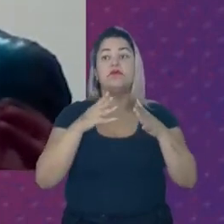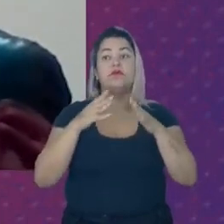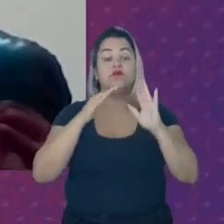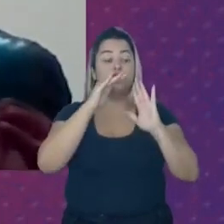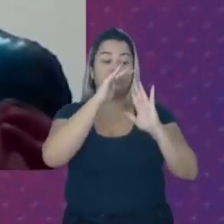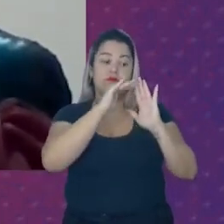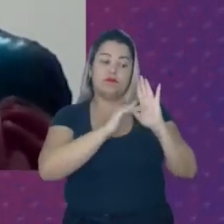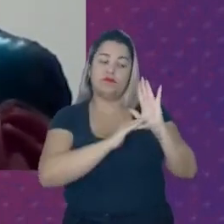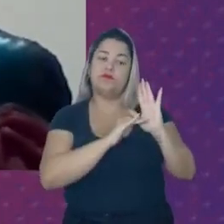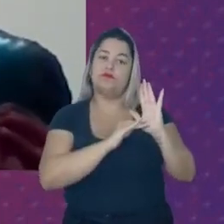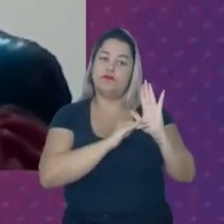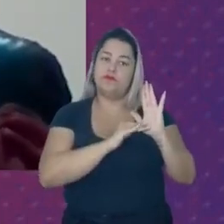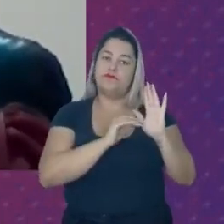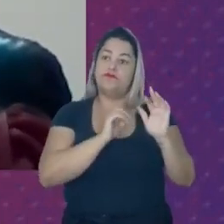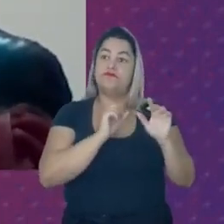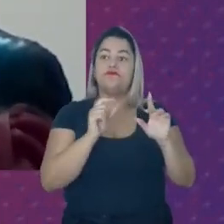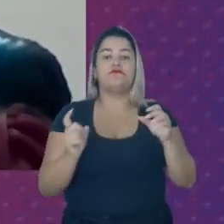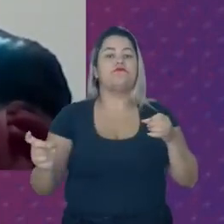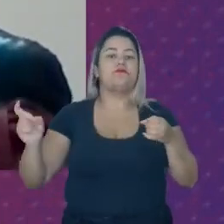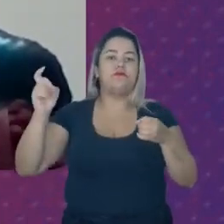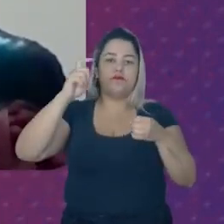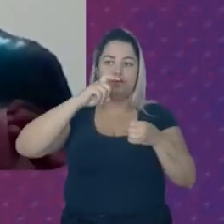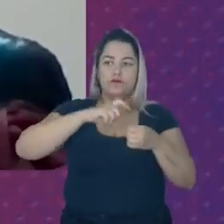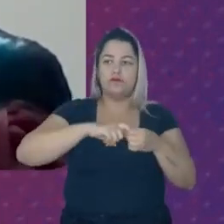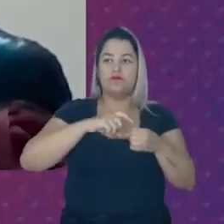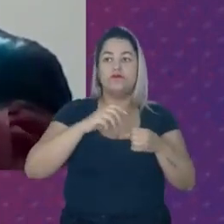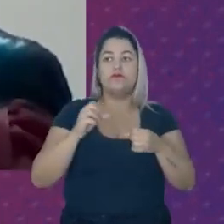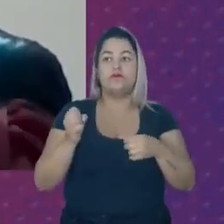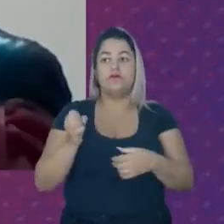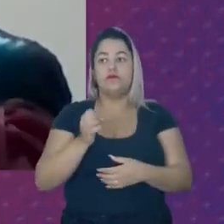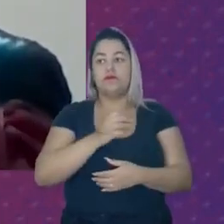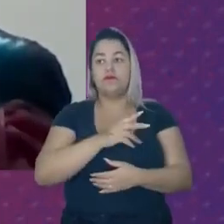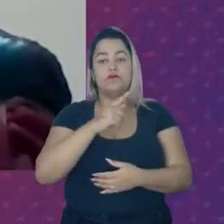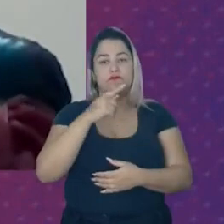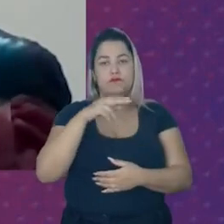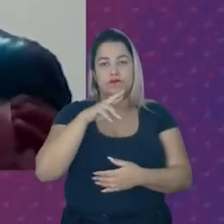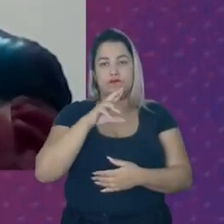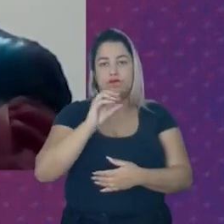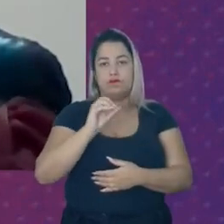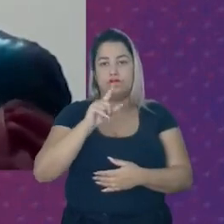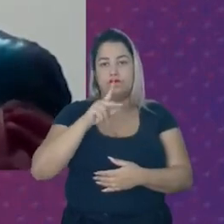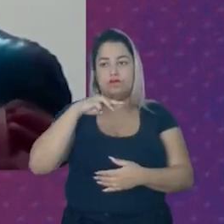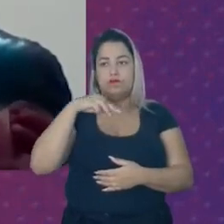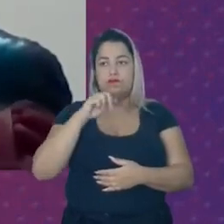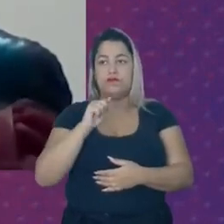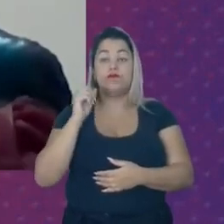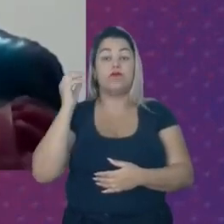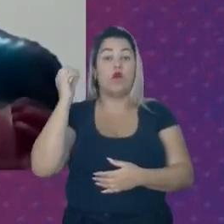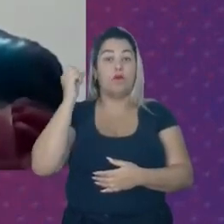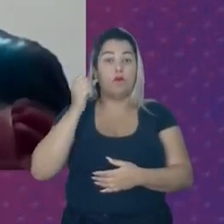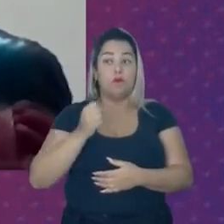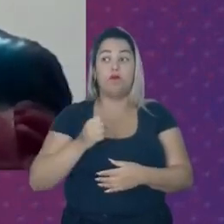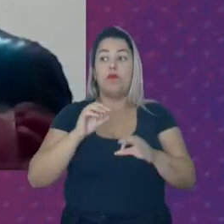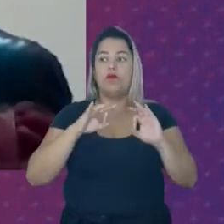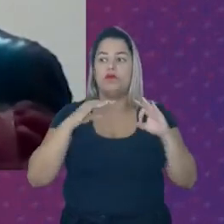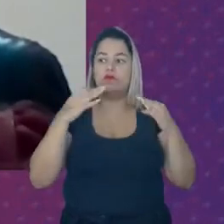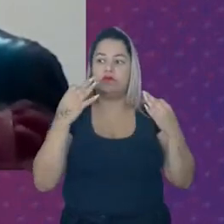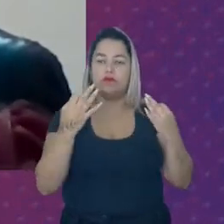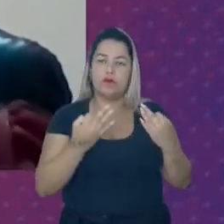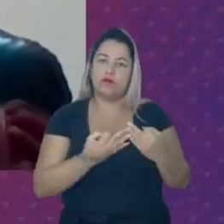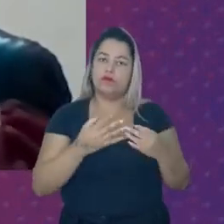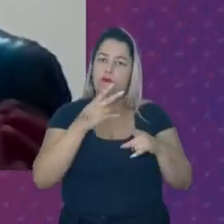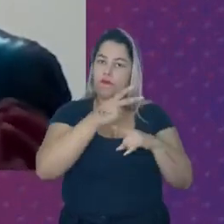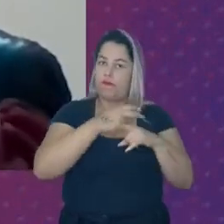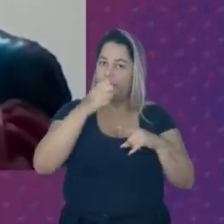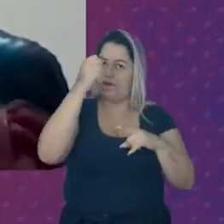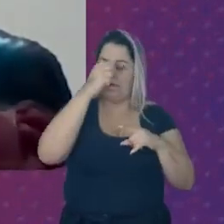Então, nessa perspectiva de retomada do novo programa Bolsa Família, a gente, assim, busca se vencer